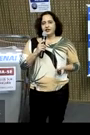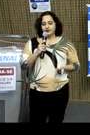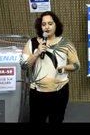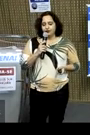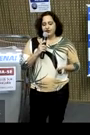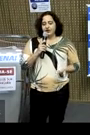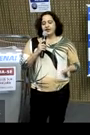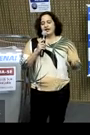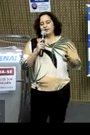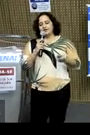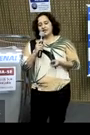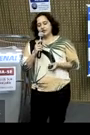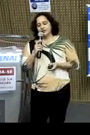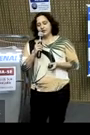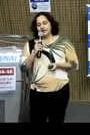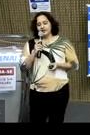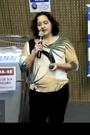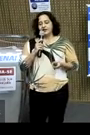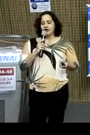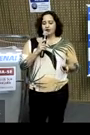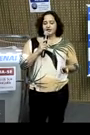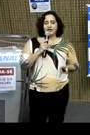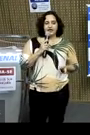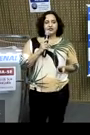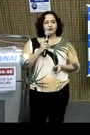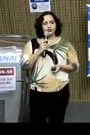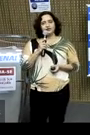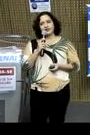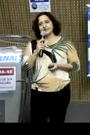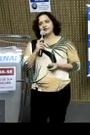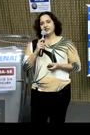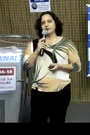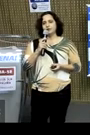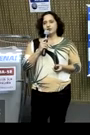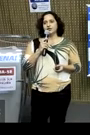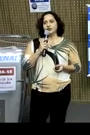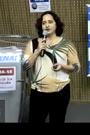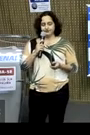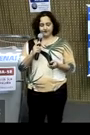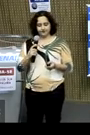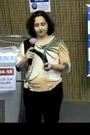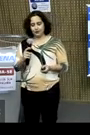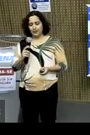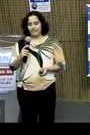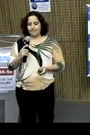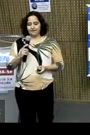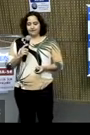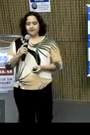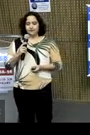via telefone, é repassado também ao ACS, onde ele faz a visita para busca ativa.